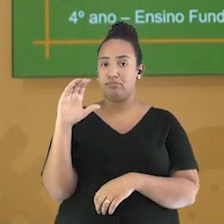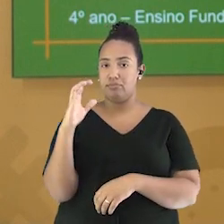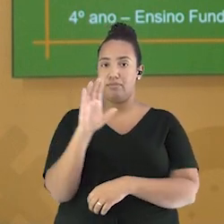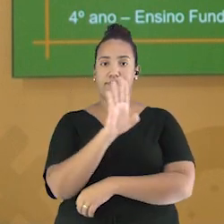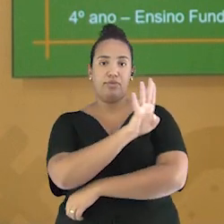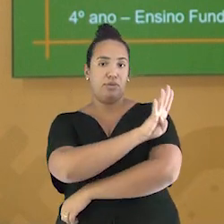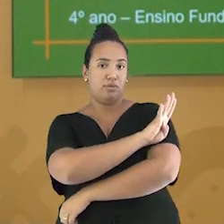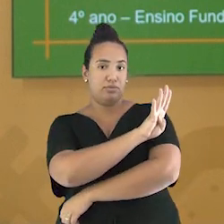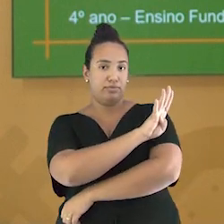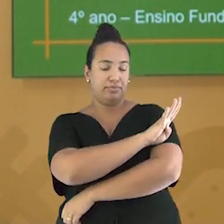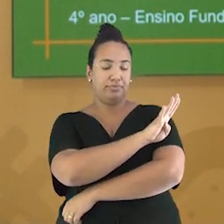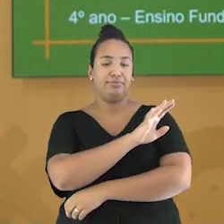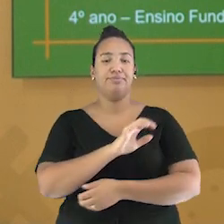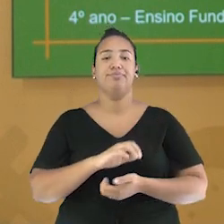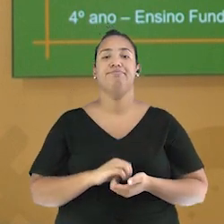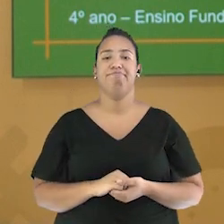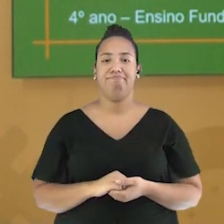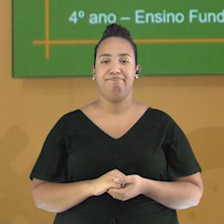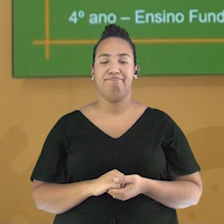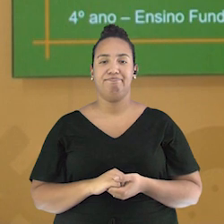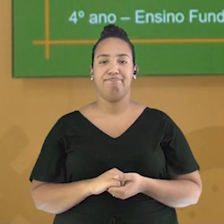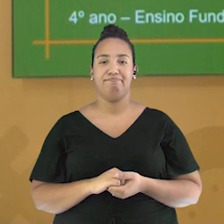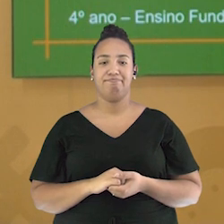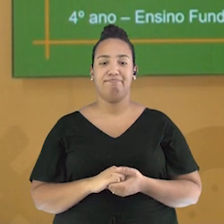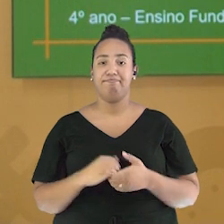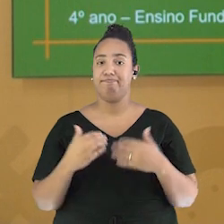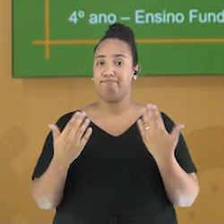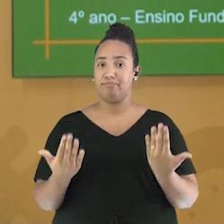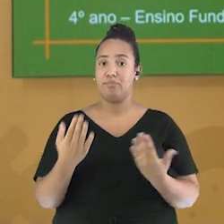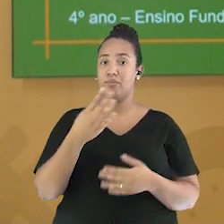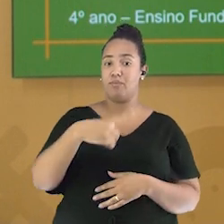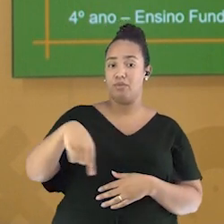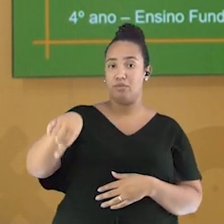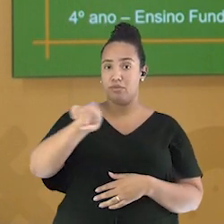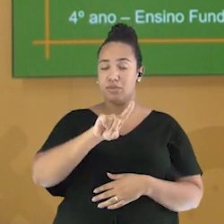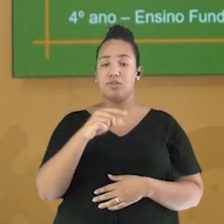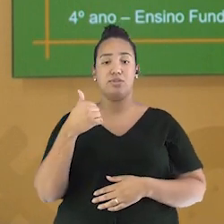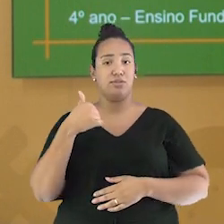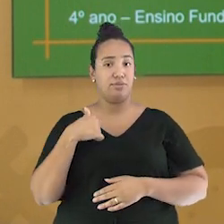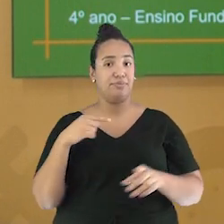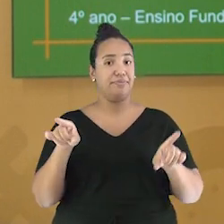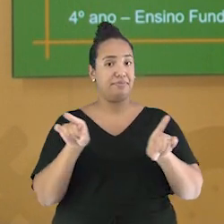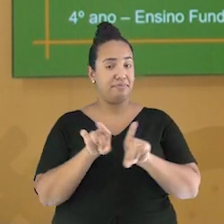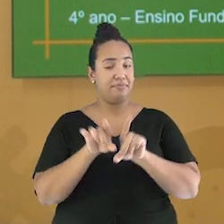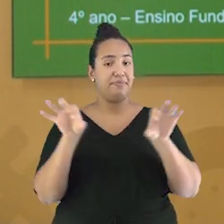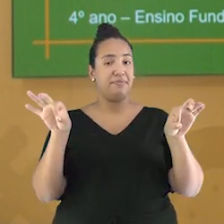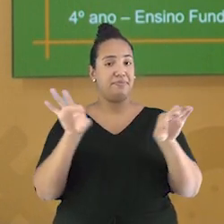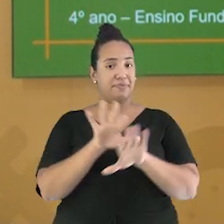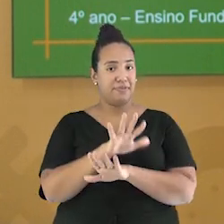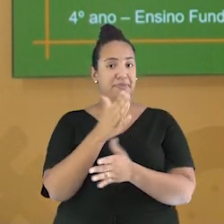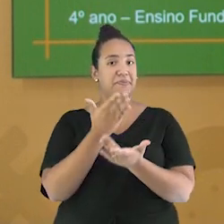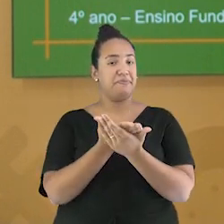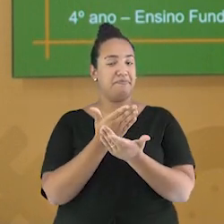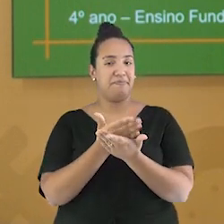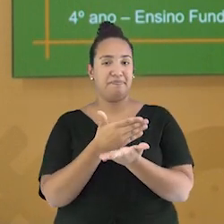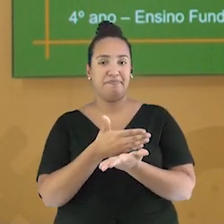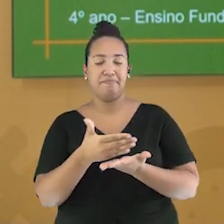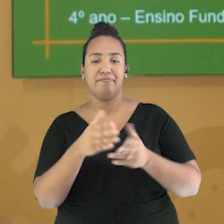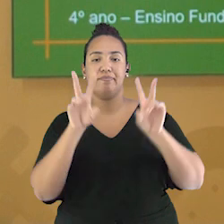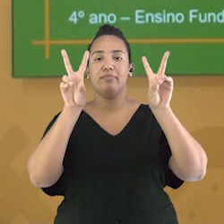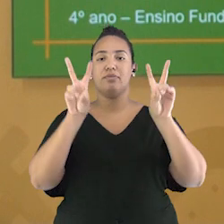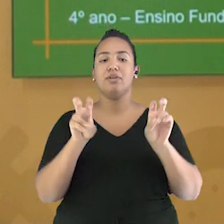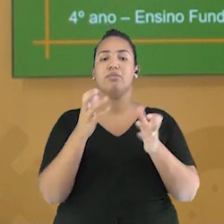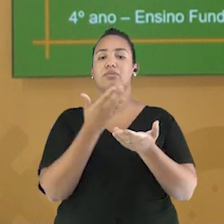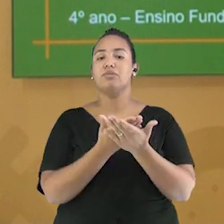dos anos iniciais do ensino fundamental. Assim como vocês, estou pronta para mais uma aula. E nosso tema